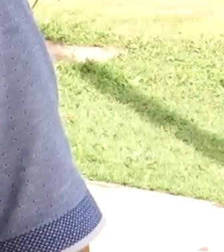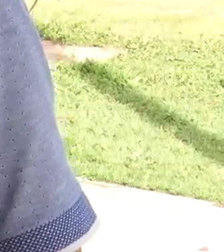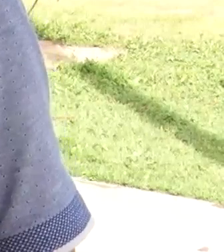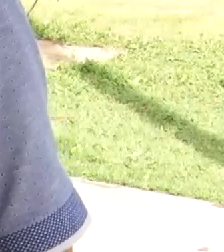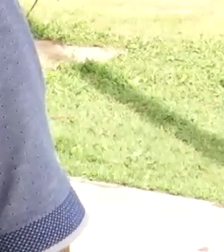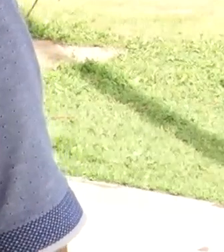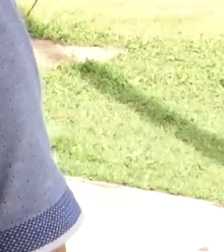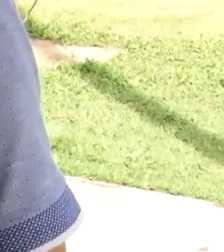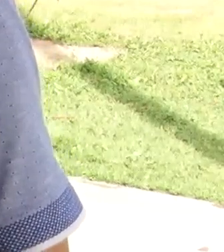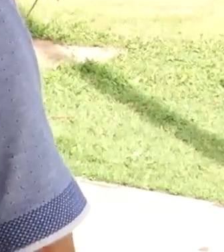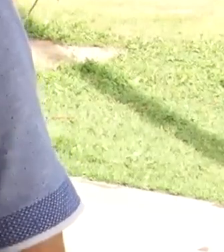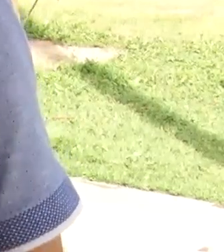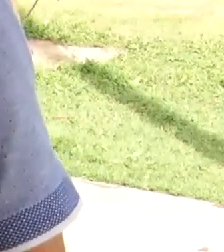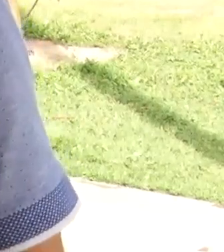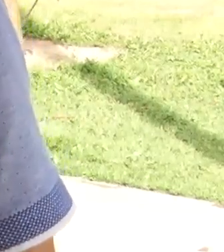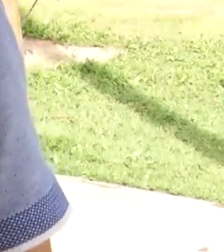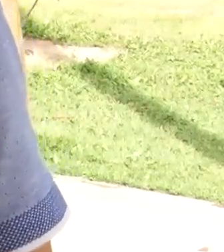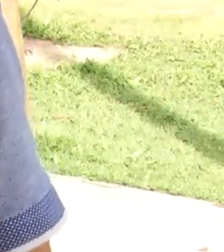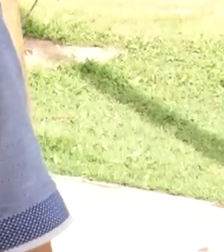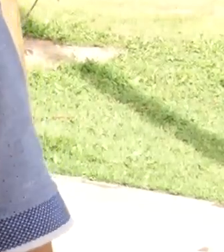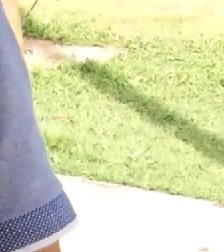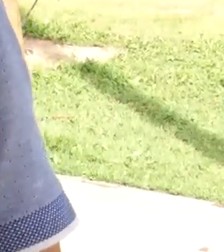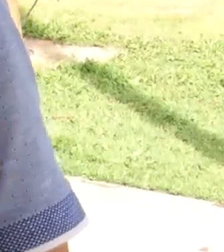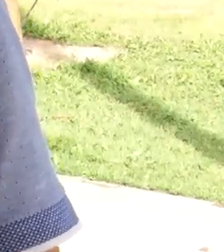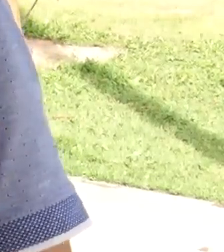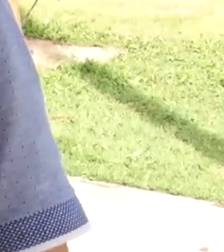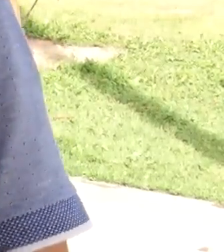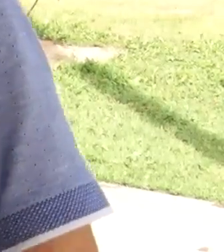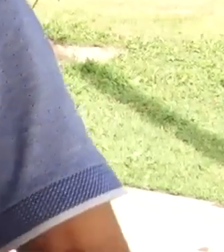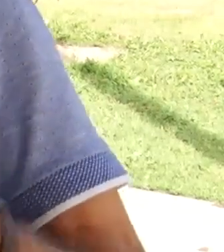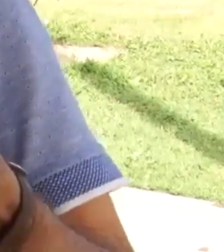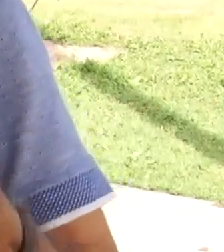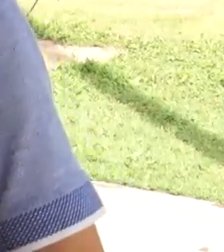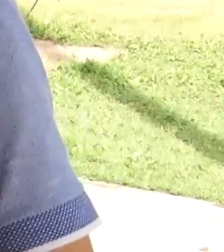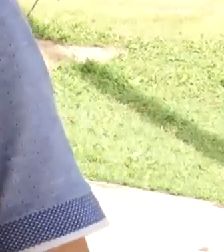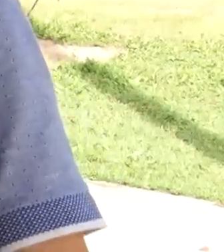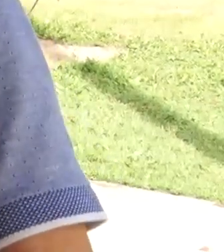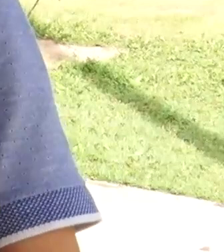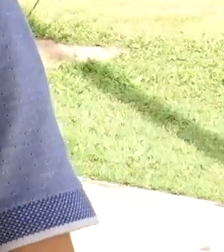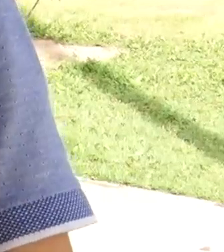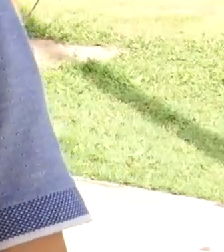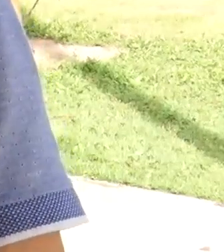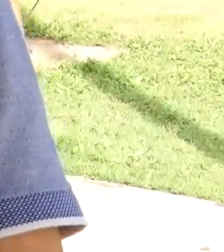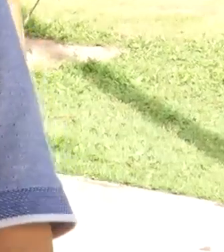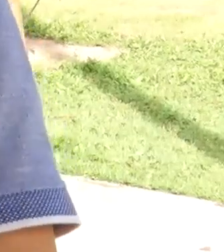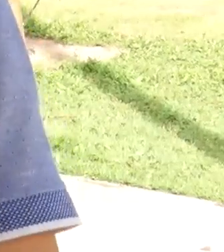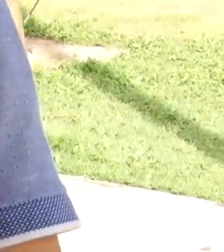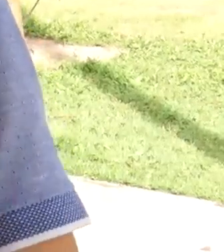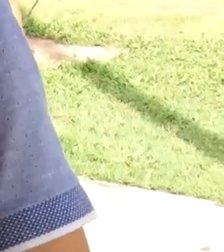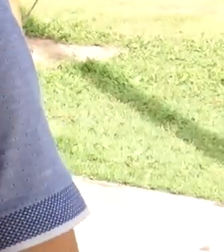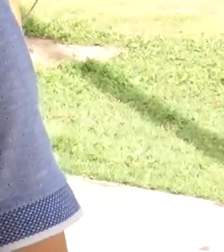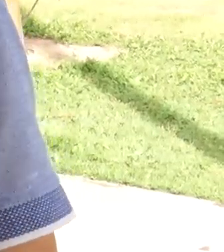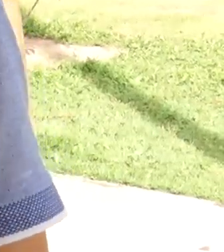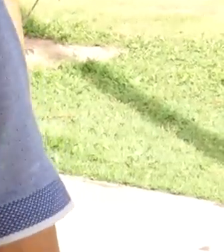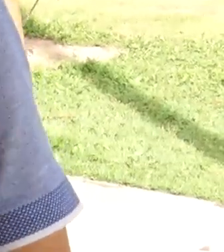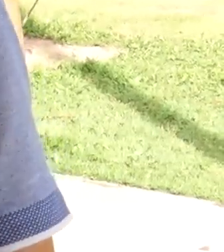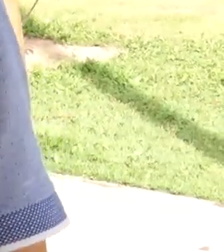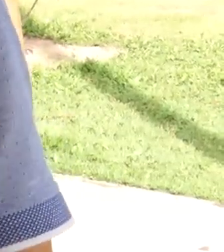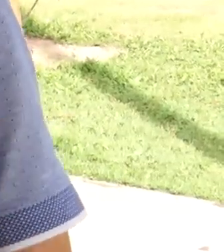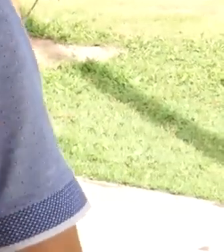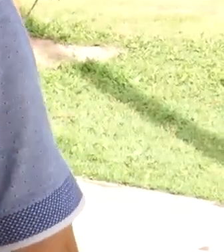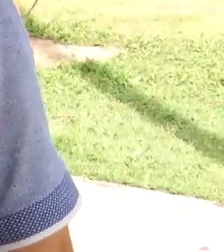eu diria que honorários pelos trabalhos que durante a criação da academia